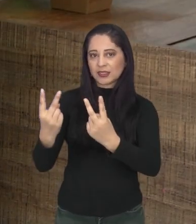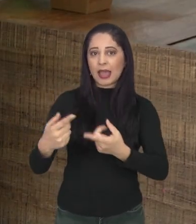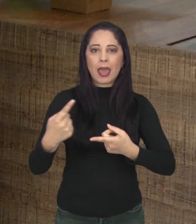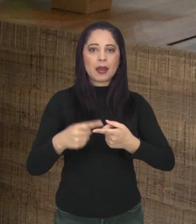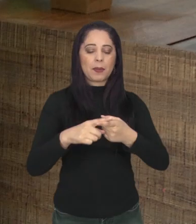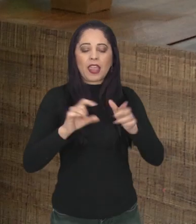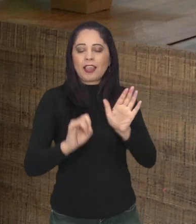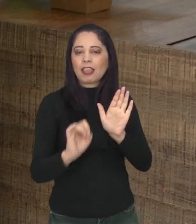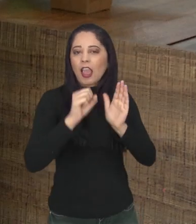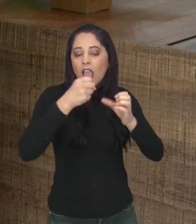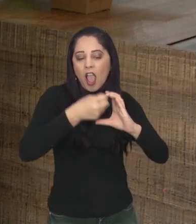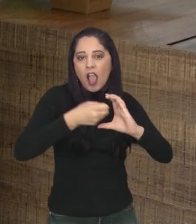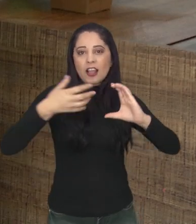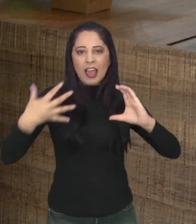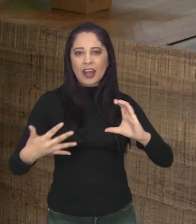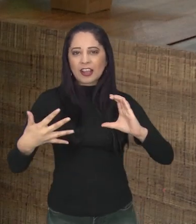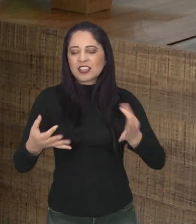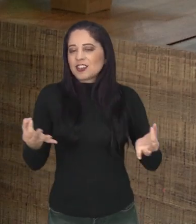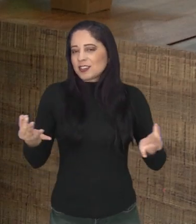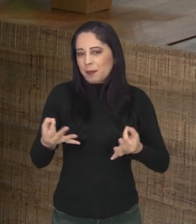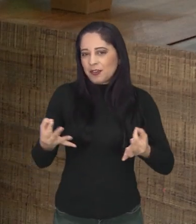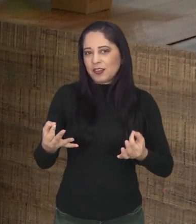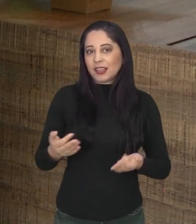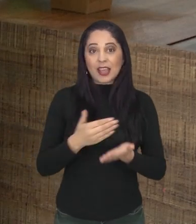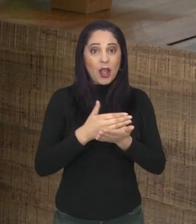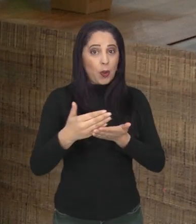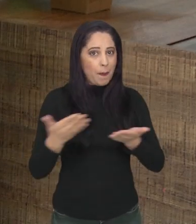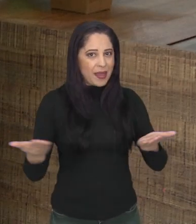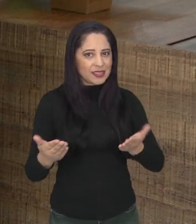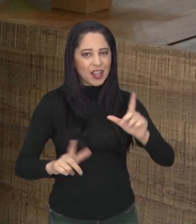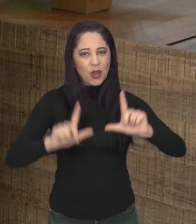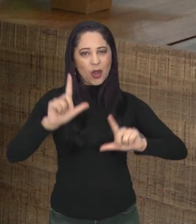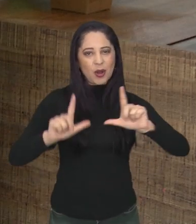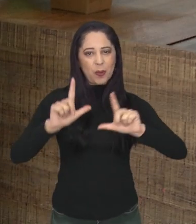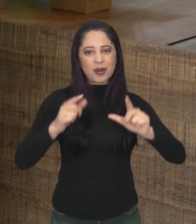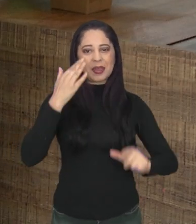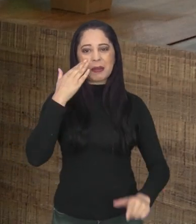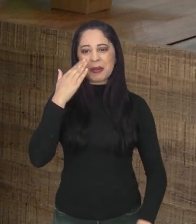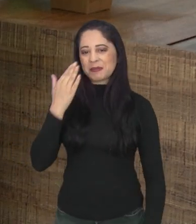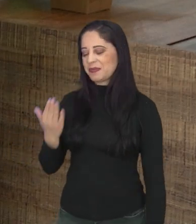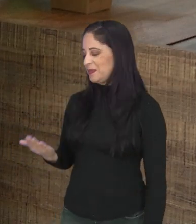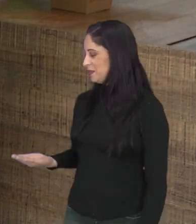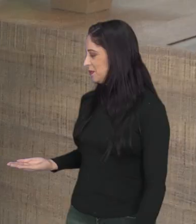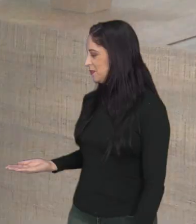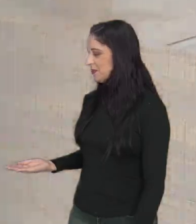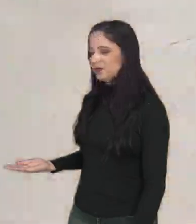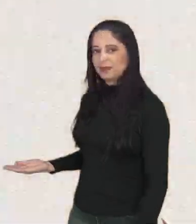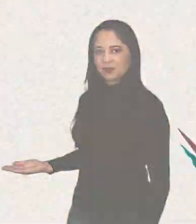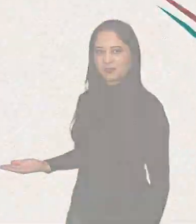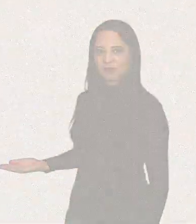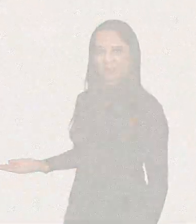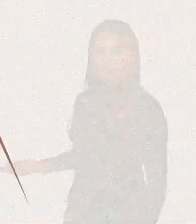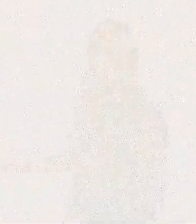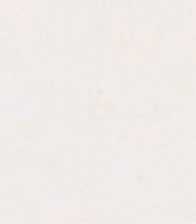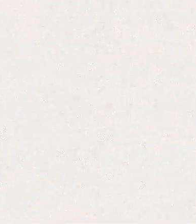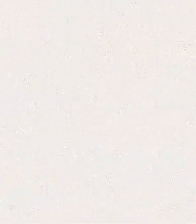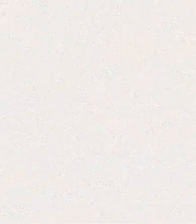de hoje por sua personalização e exclusividade começa agora feito em casa